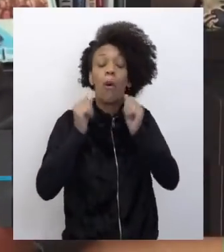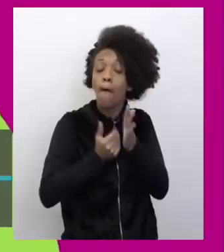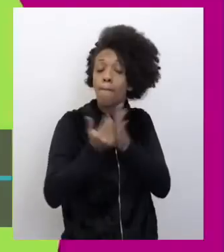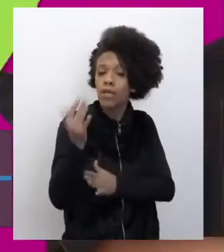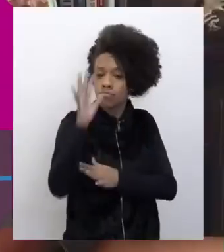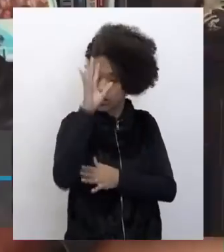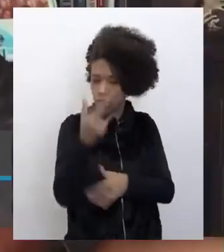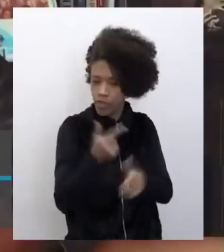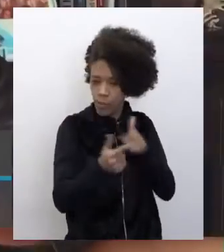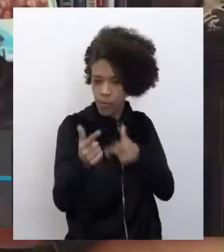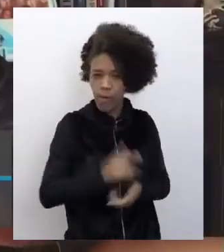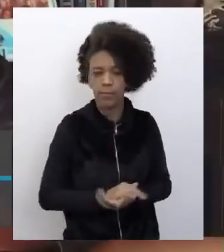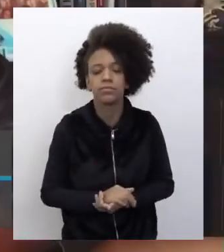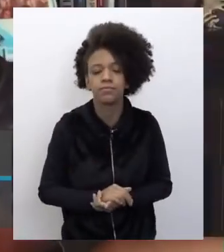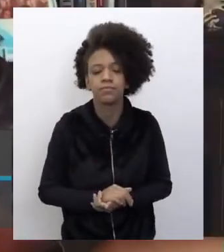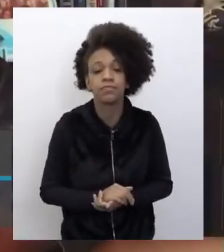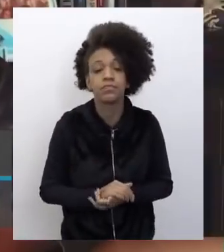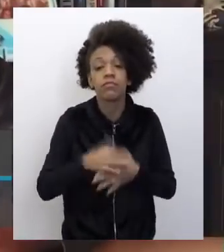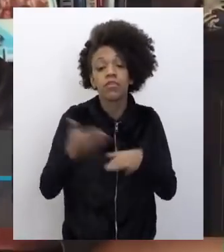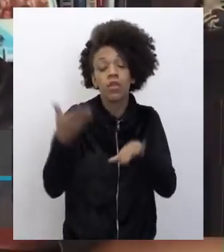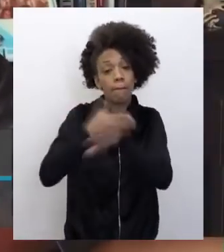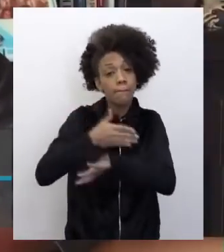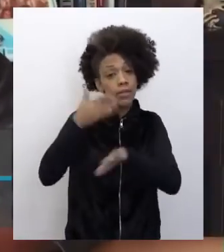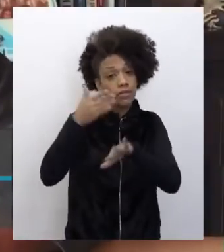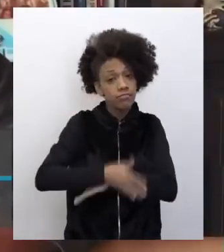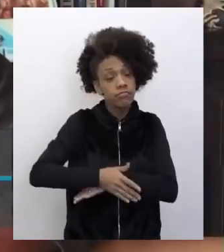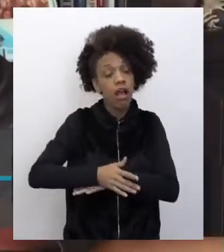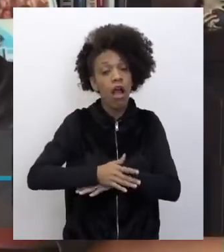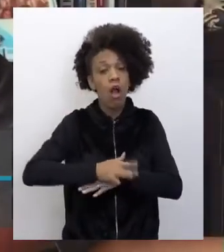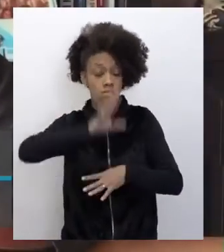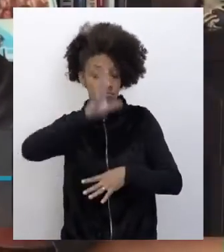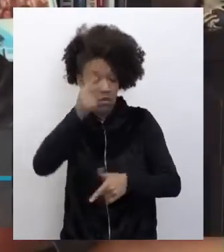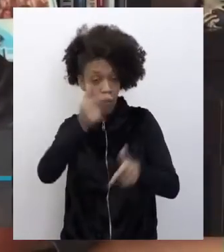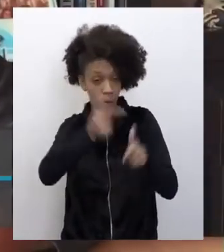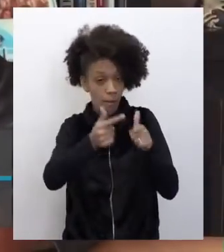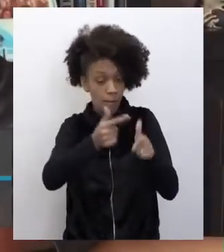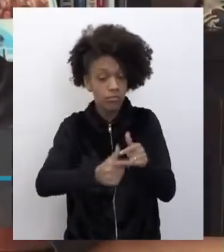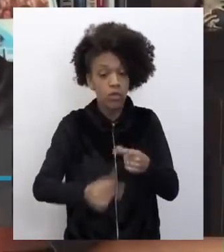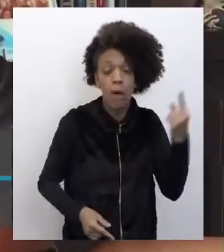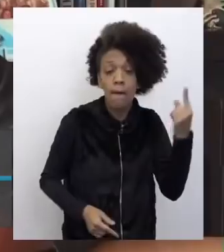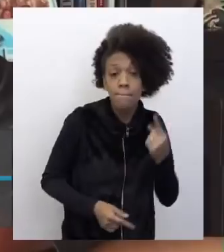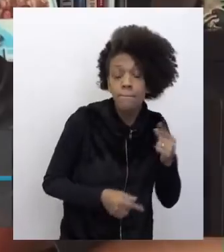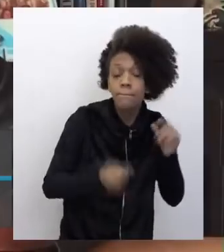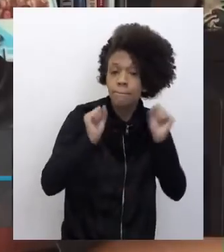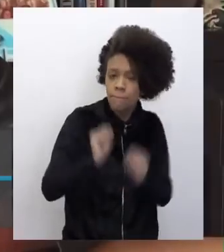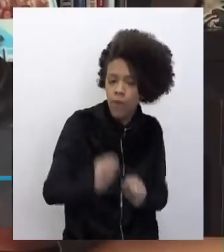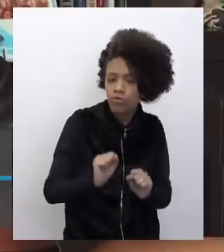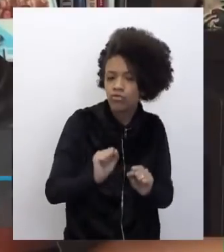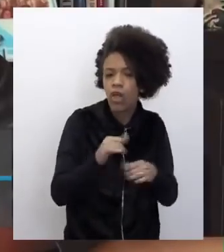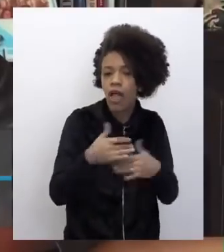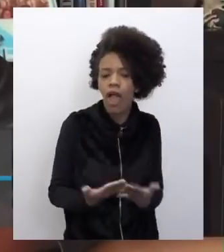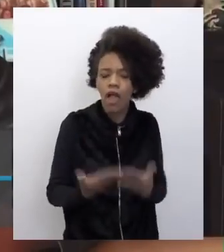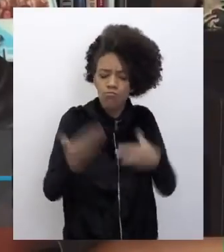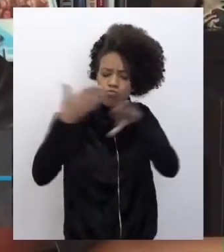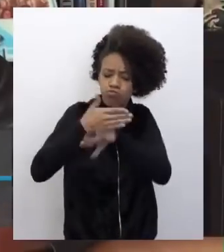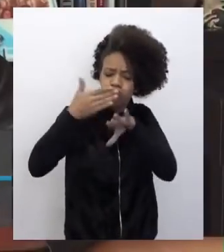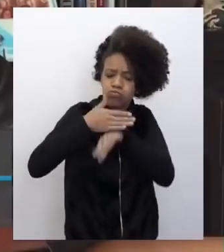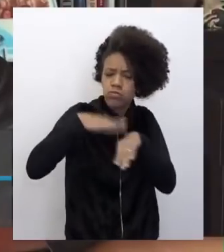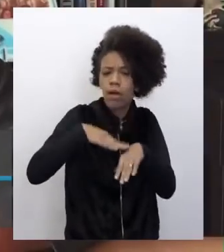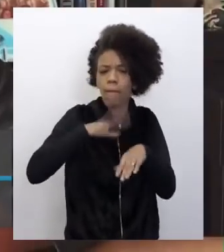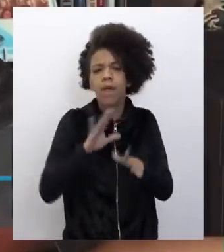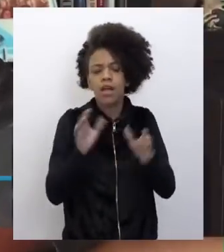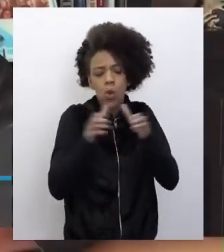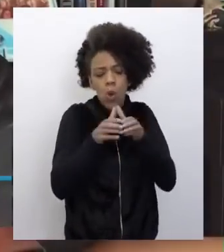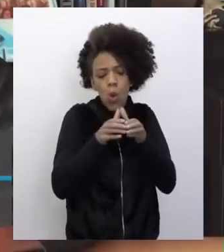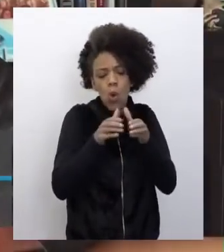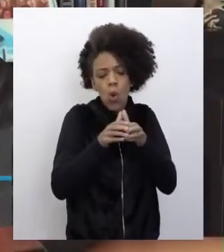resolvido. Quanto à participação das tomadas de decisões, um primeiro passo que é possível dar é se envolver mais com o grêmio estudantil